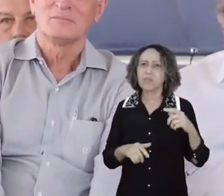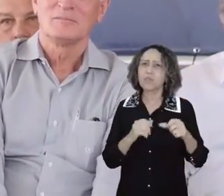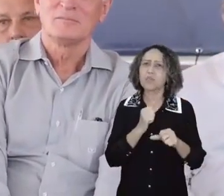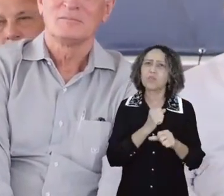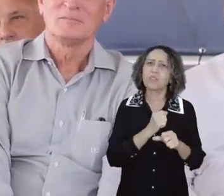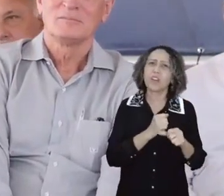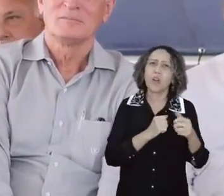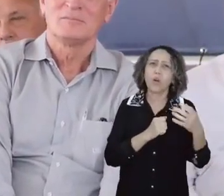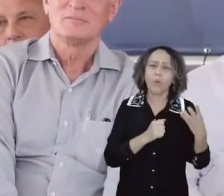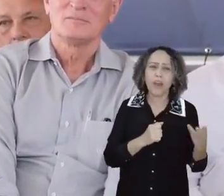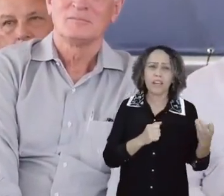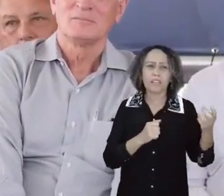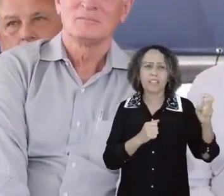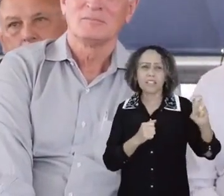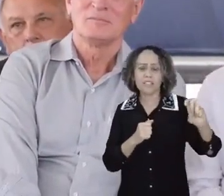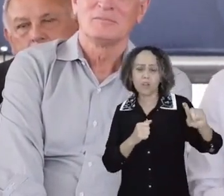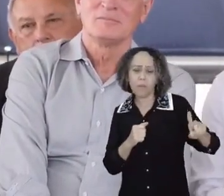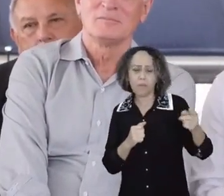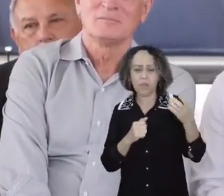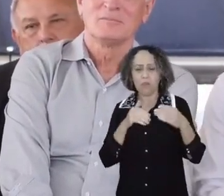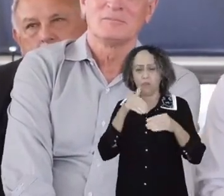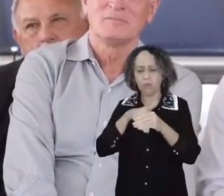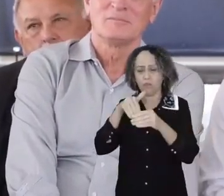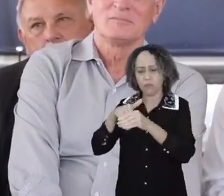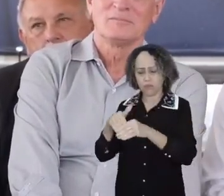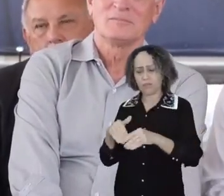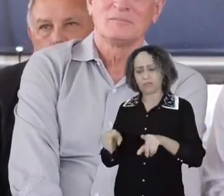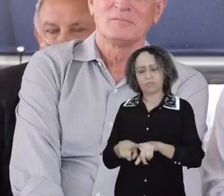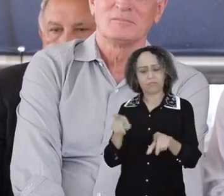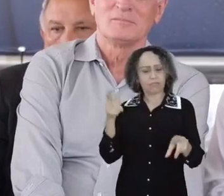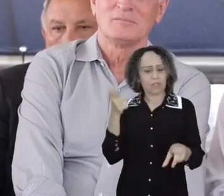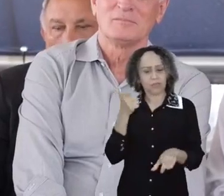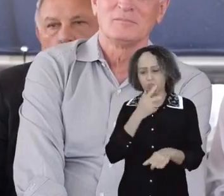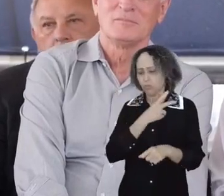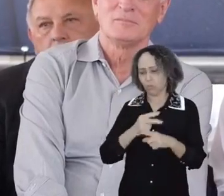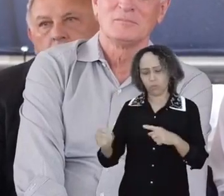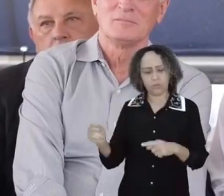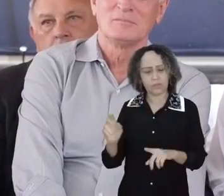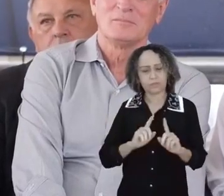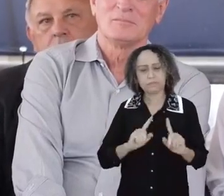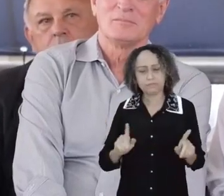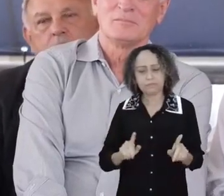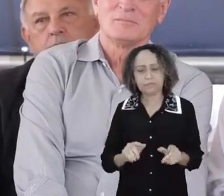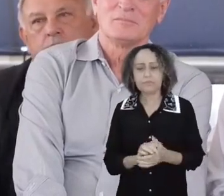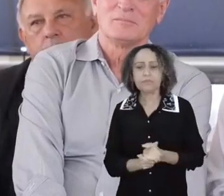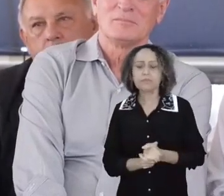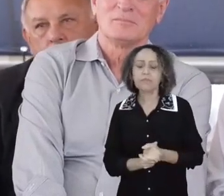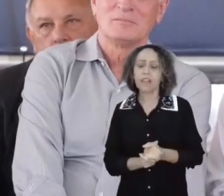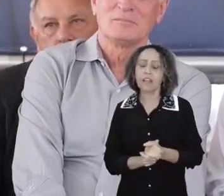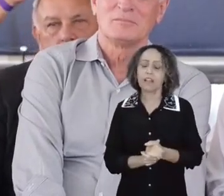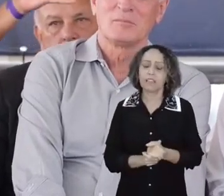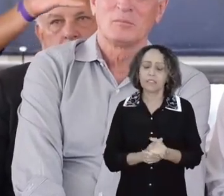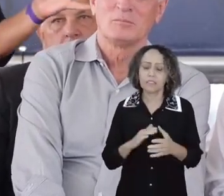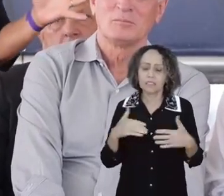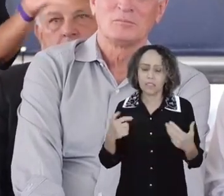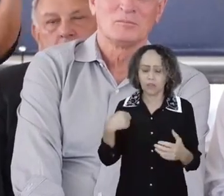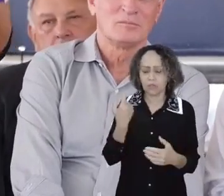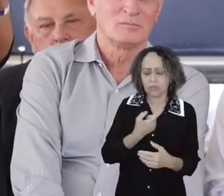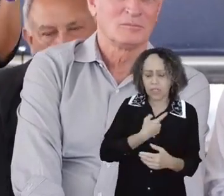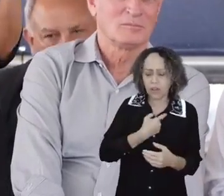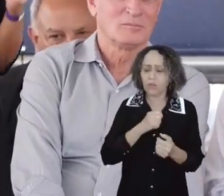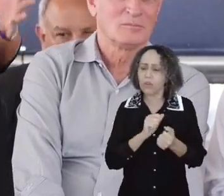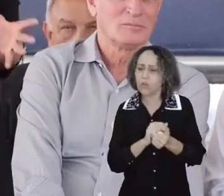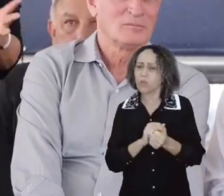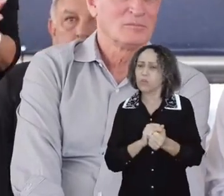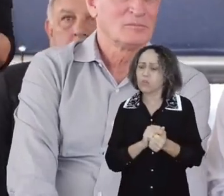pela João César de Oliveira, divulgando uma candidatura alternativa. Mas eu não quero contar essa história não,